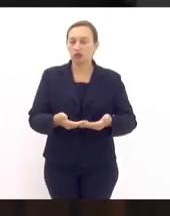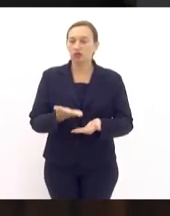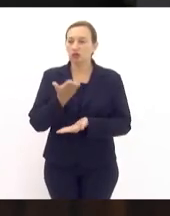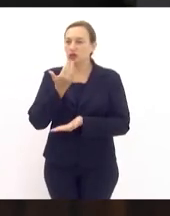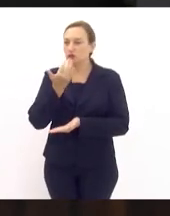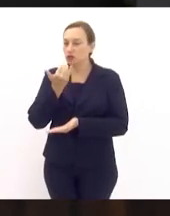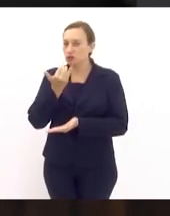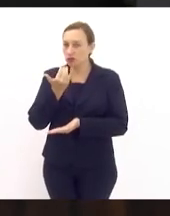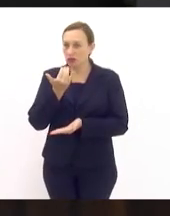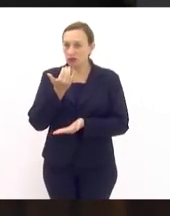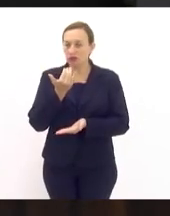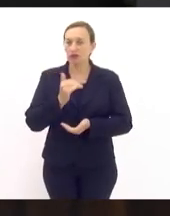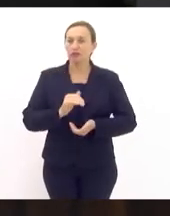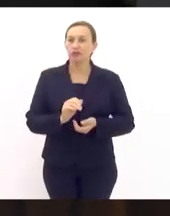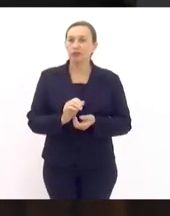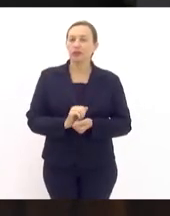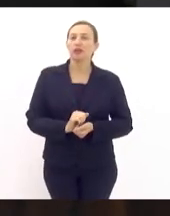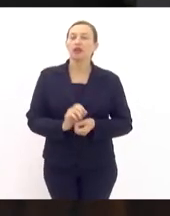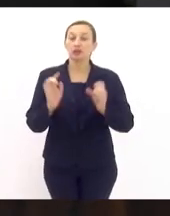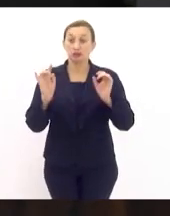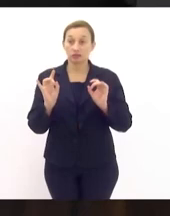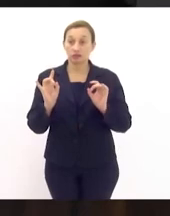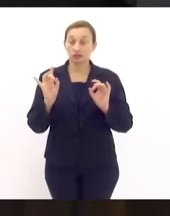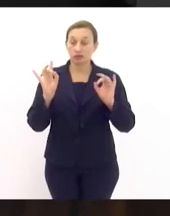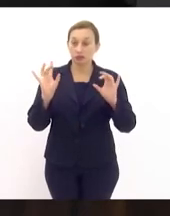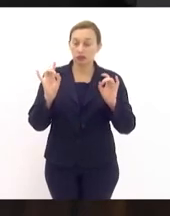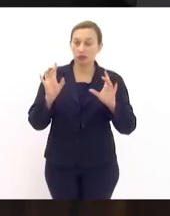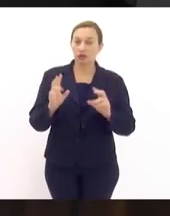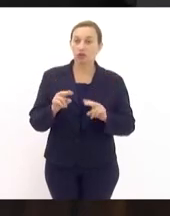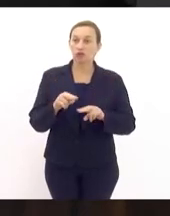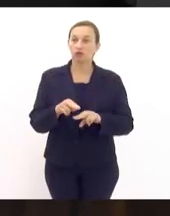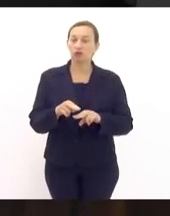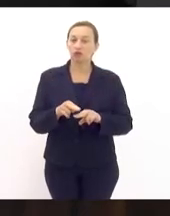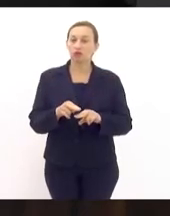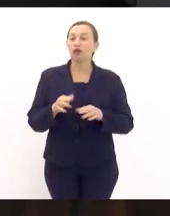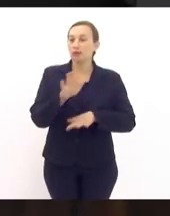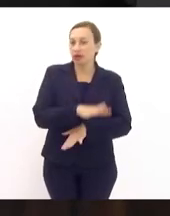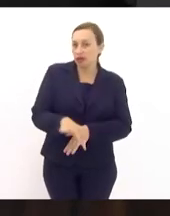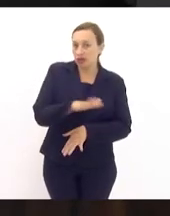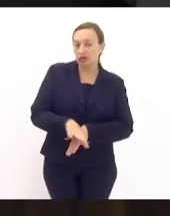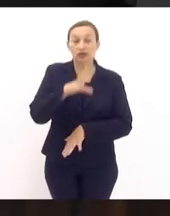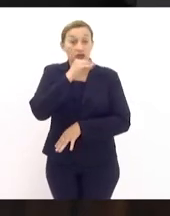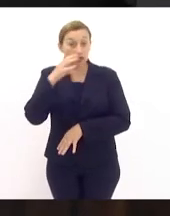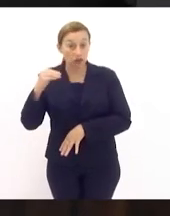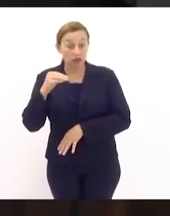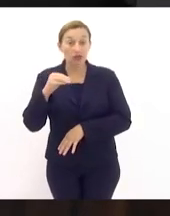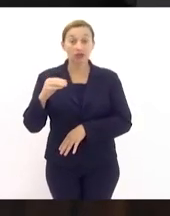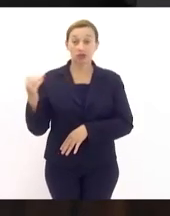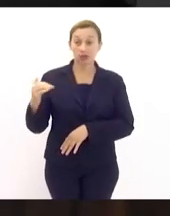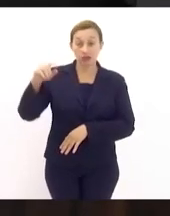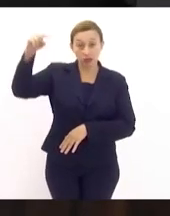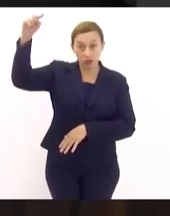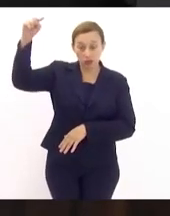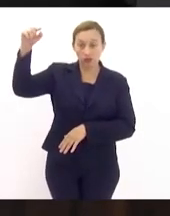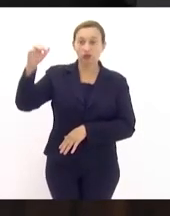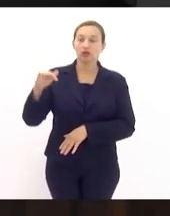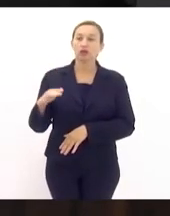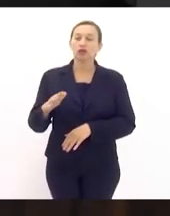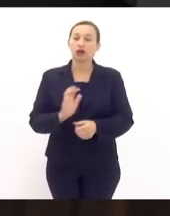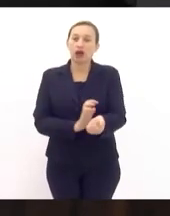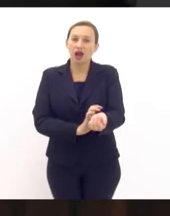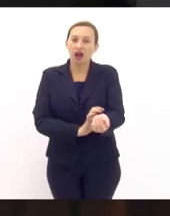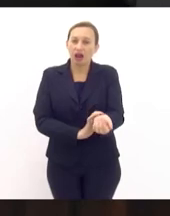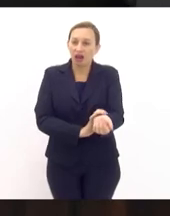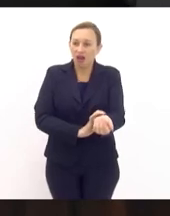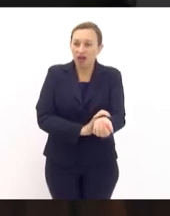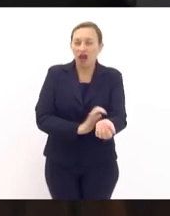ou fórmulas especiais, quando for o caso, para crianças, adolescentes e adultos que desenvolvam alergia à proteína de